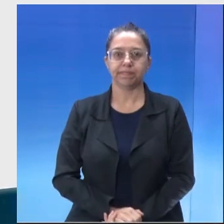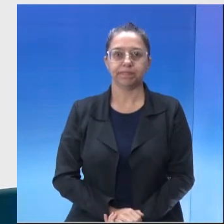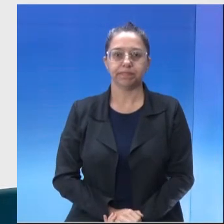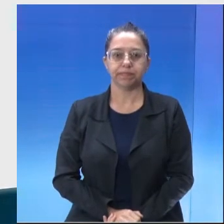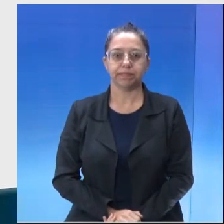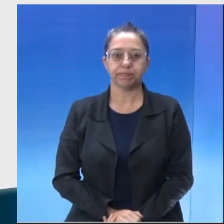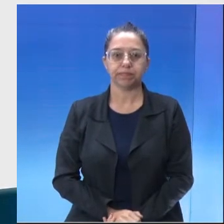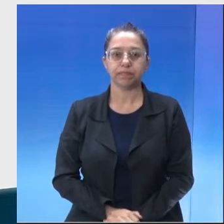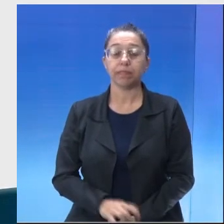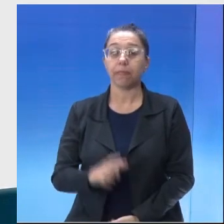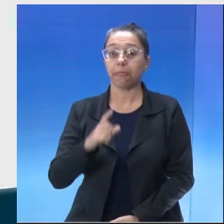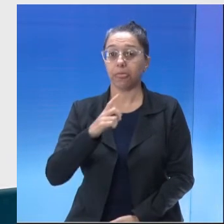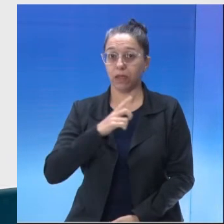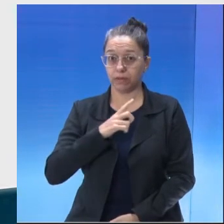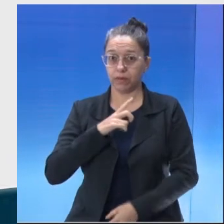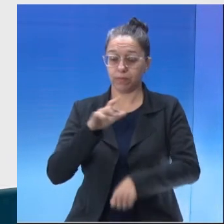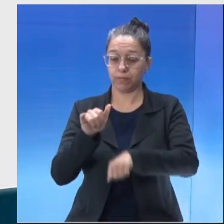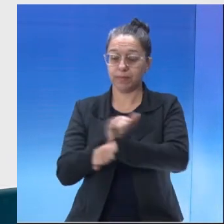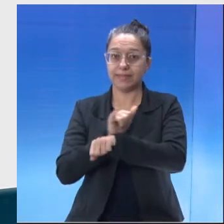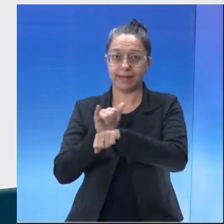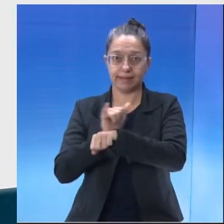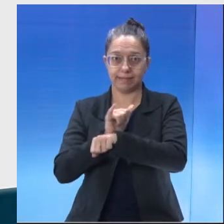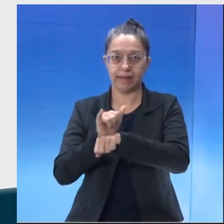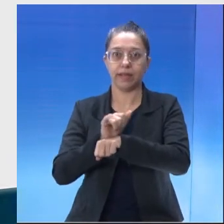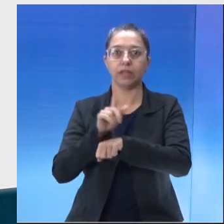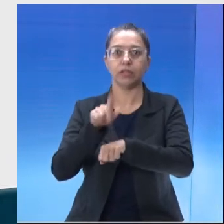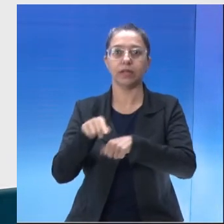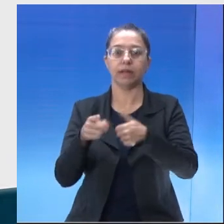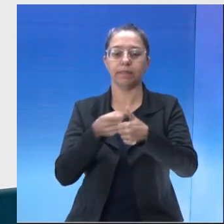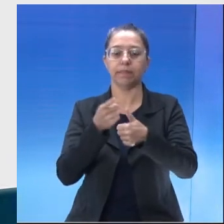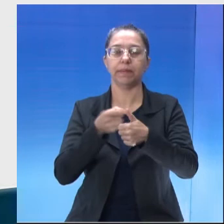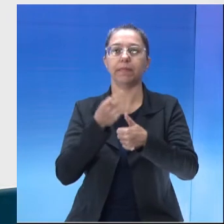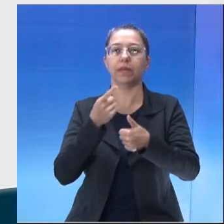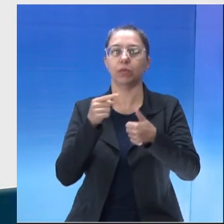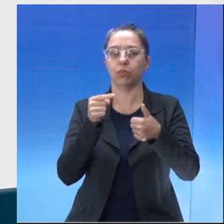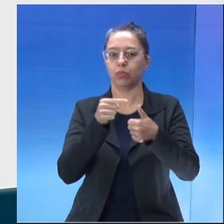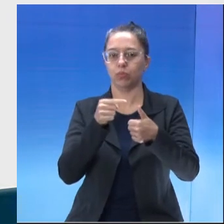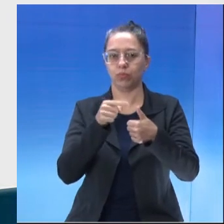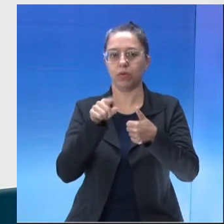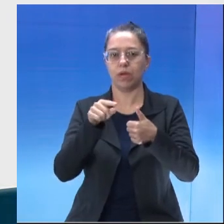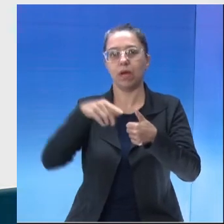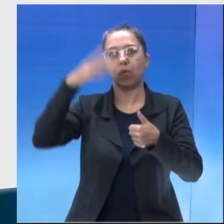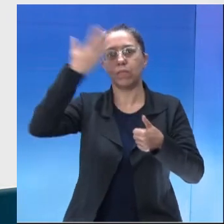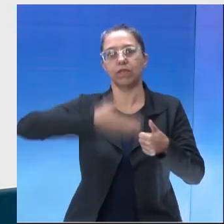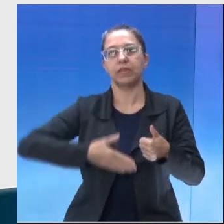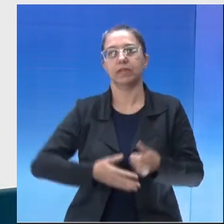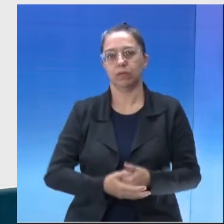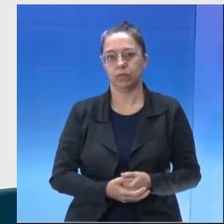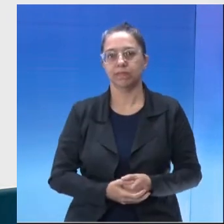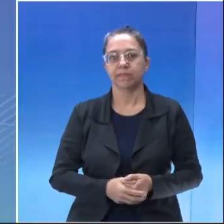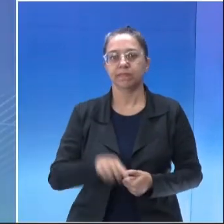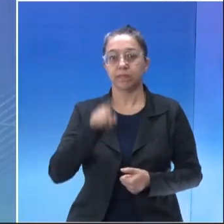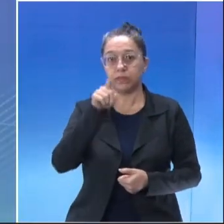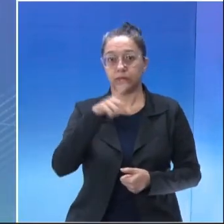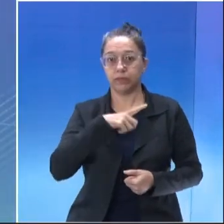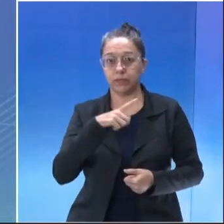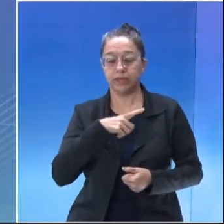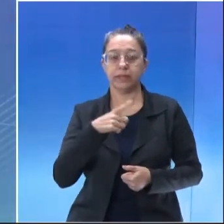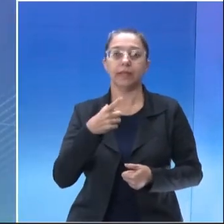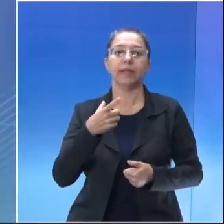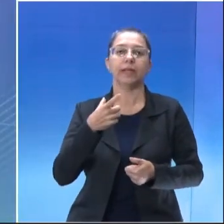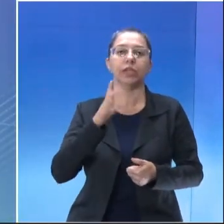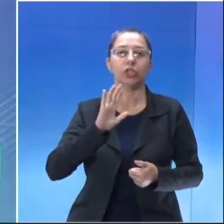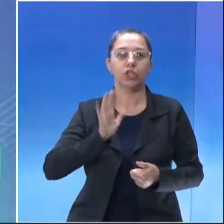temos, então, uma estratégia argumentativa que é a comprovação. É você ter um argumento,